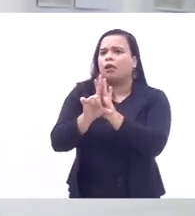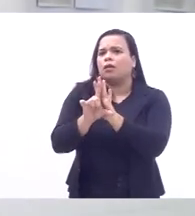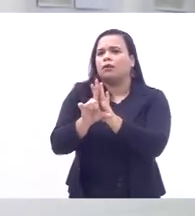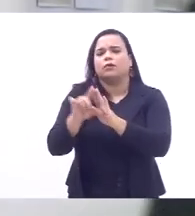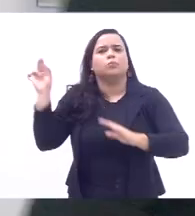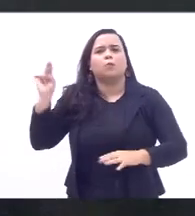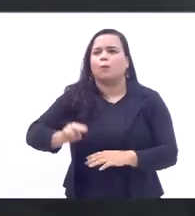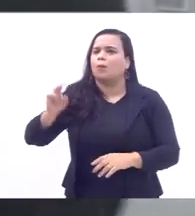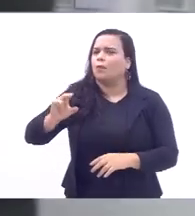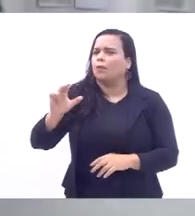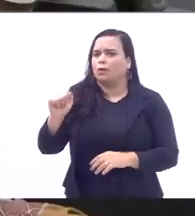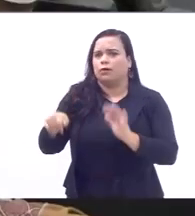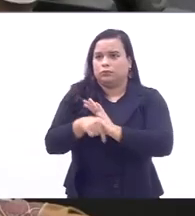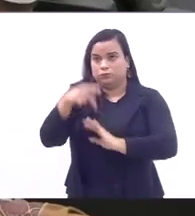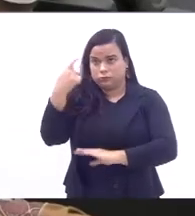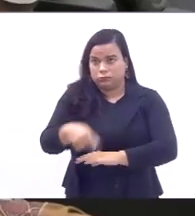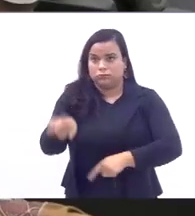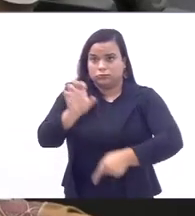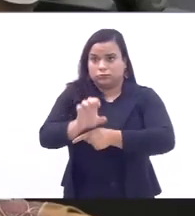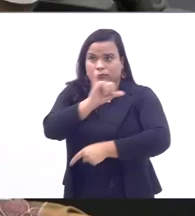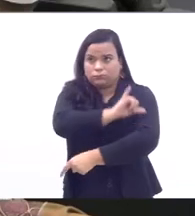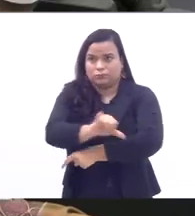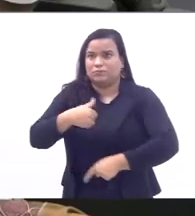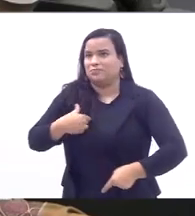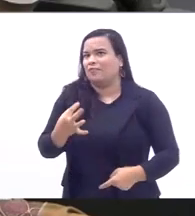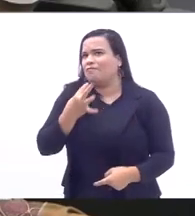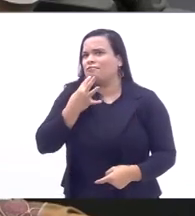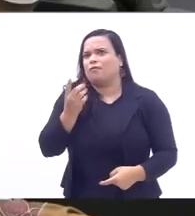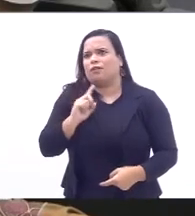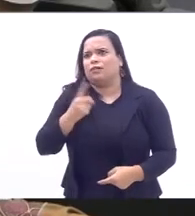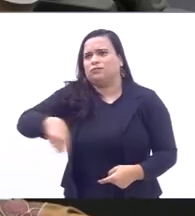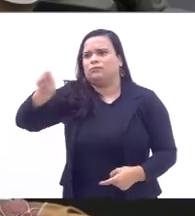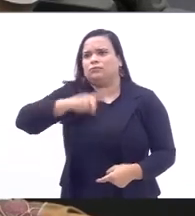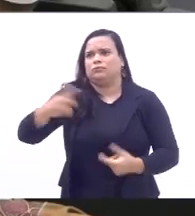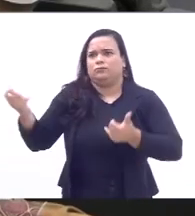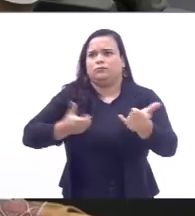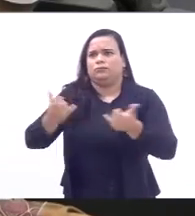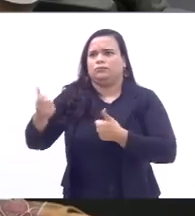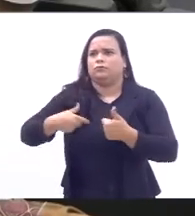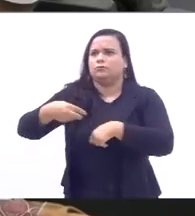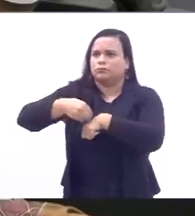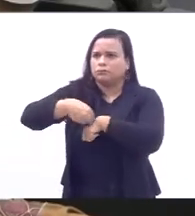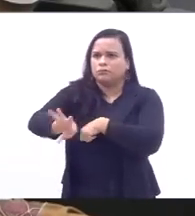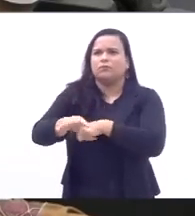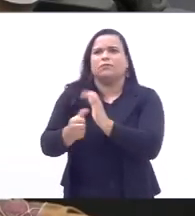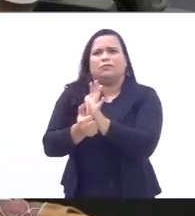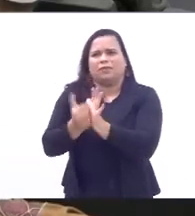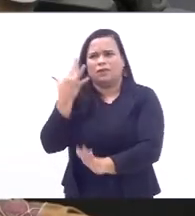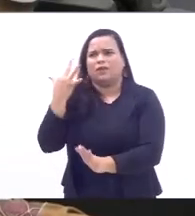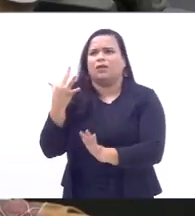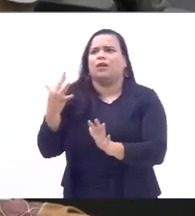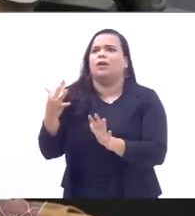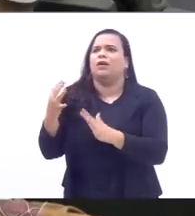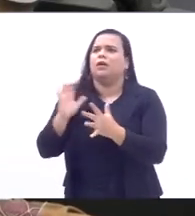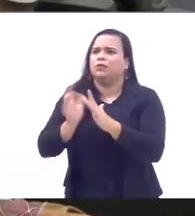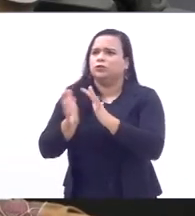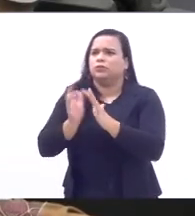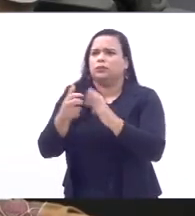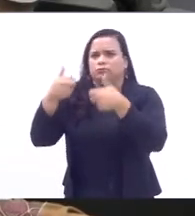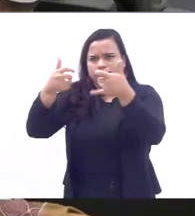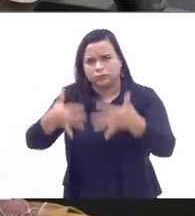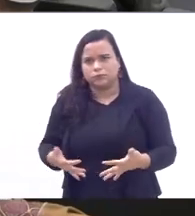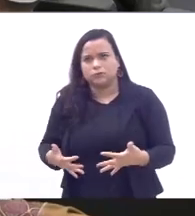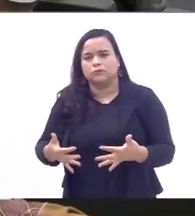no estado do Rio de Janeiro, que eu tenha conhecimento, e eu disse isso muitas vezes nas redes sociais, e ninguém chegou para mim para dizer,